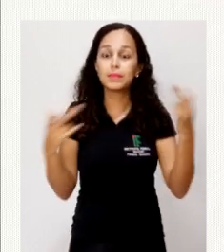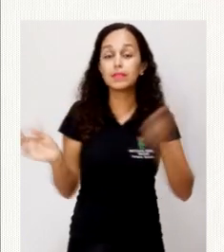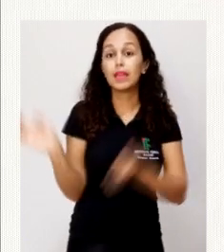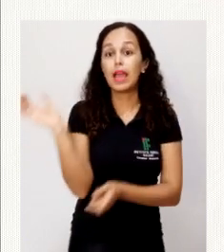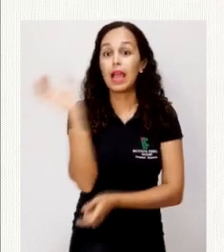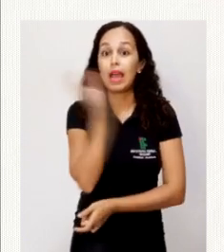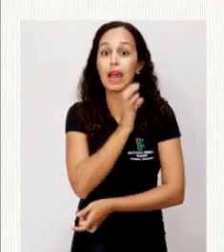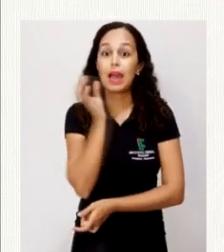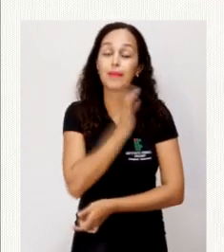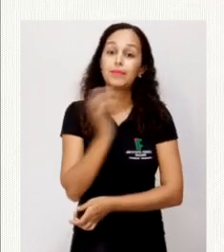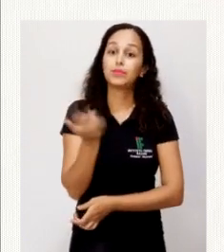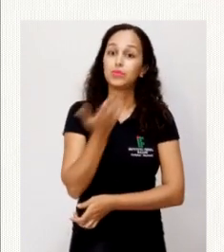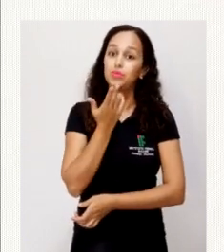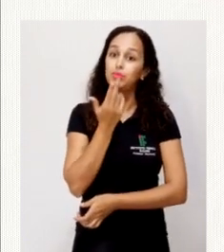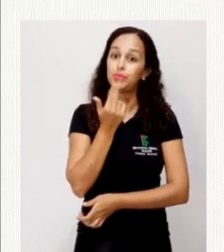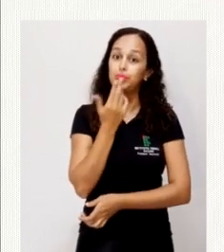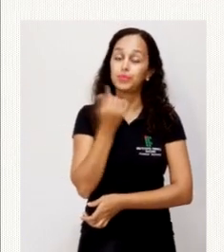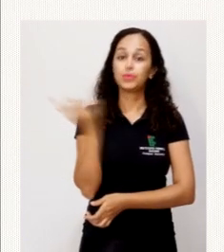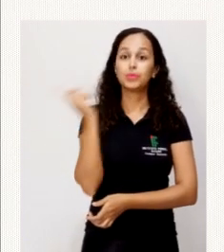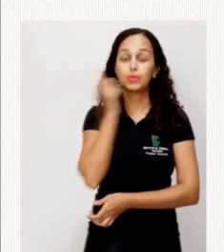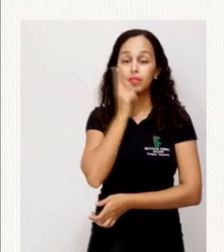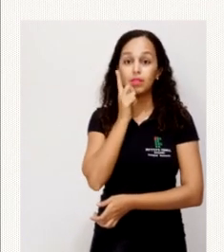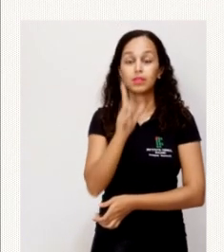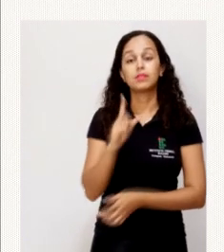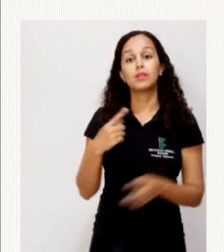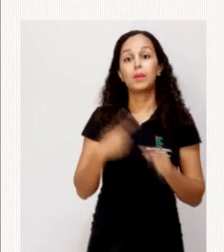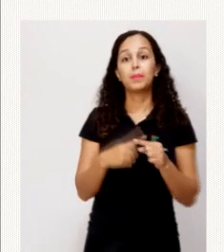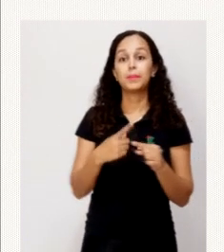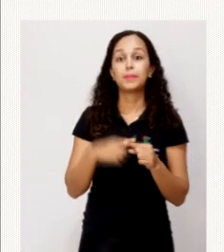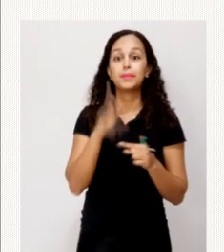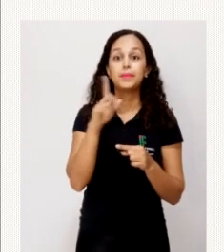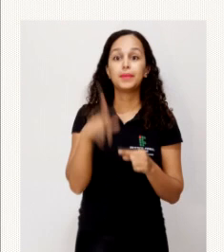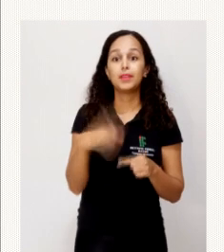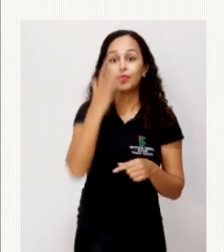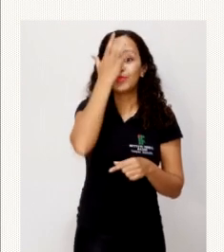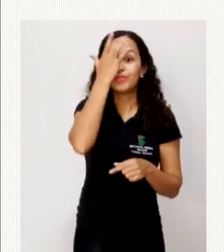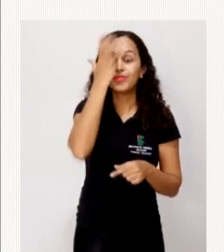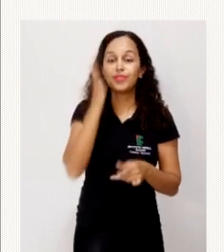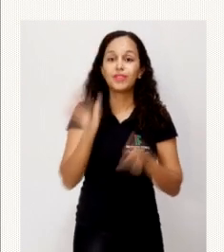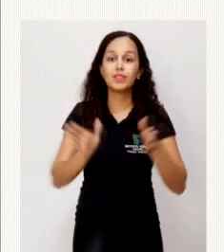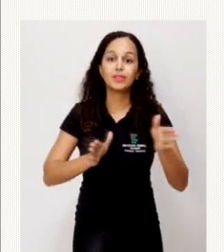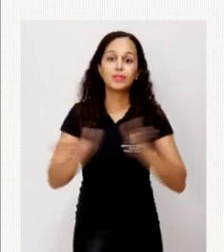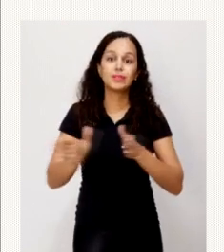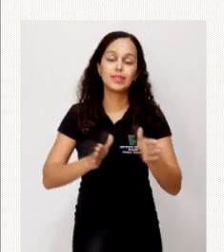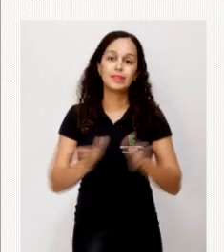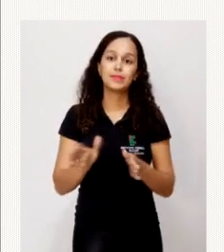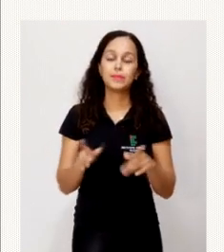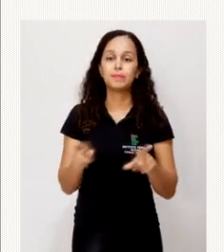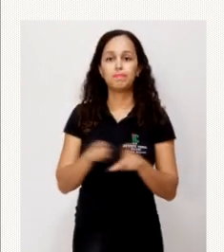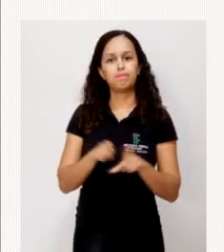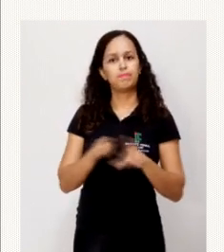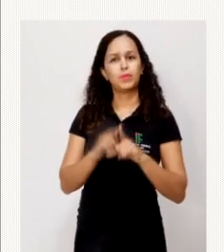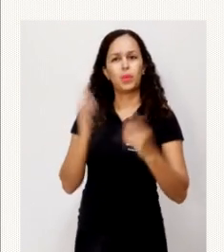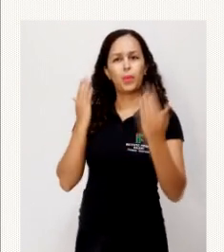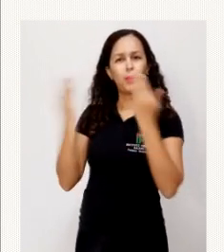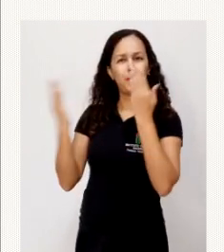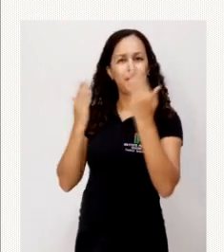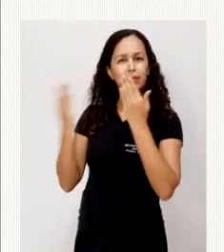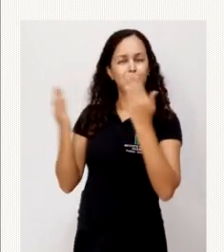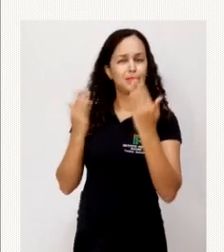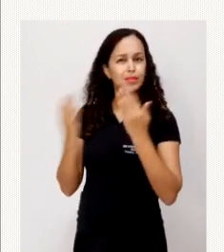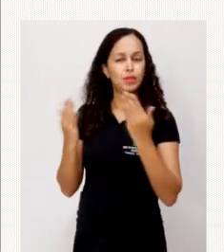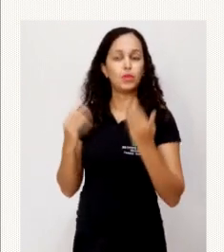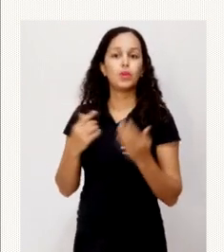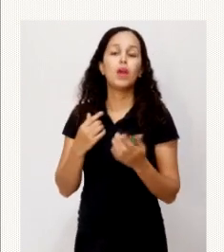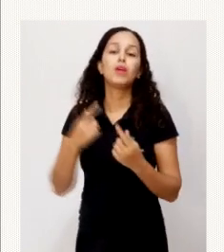essa necessidade rápida, né, de nutrientes, já que eles são de fácil acesso, facilmente encontrados em comparação com